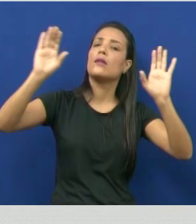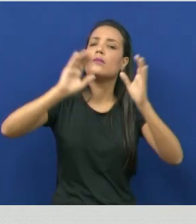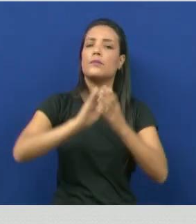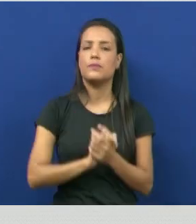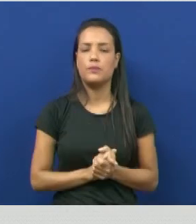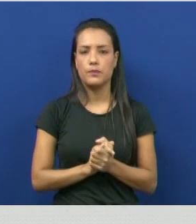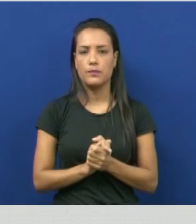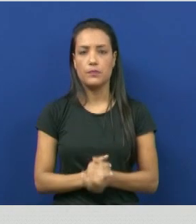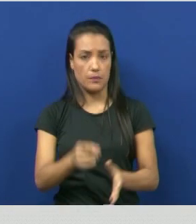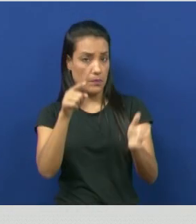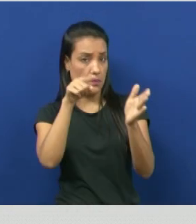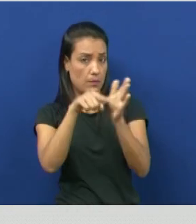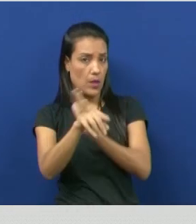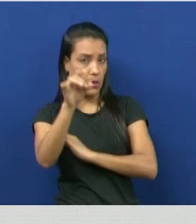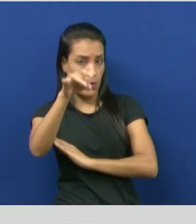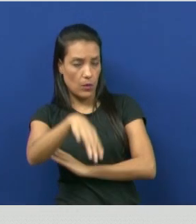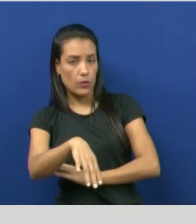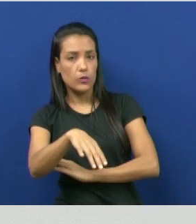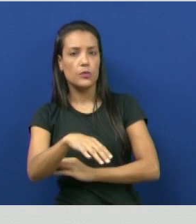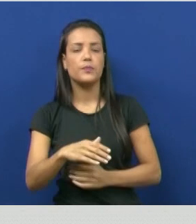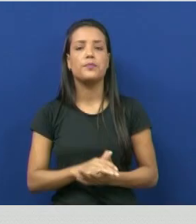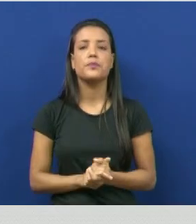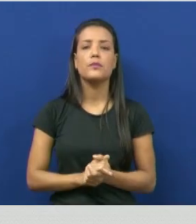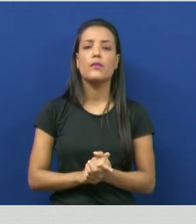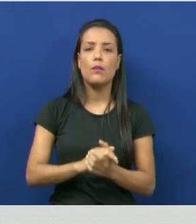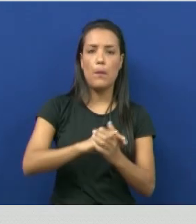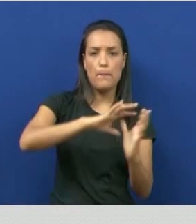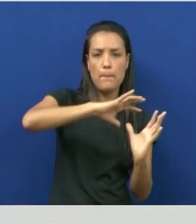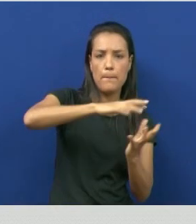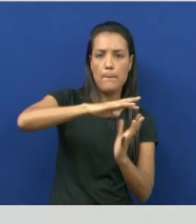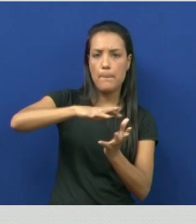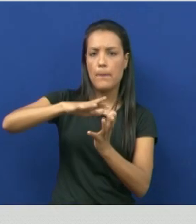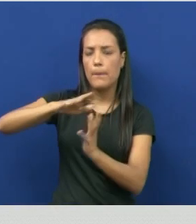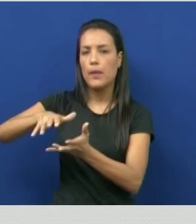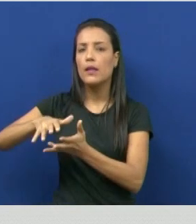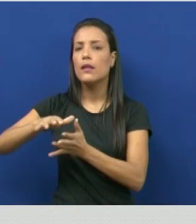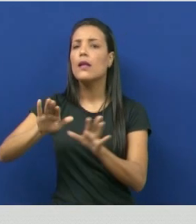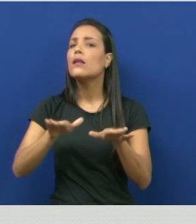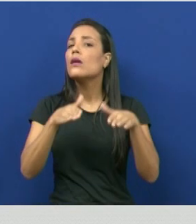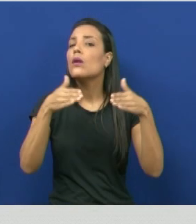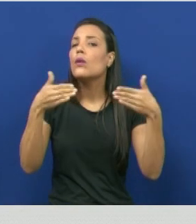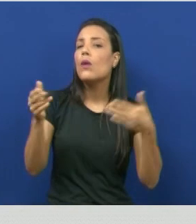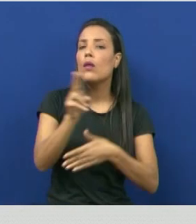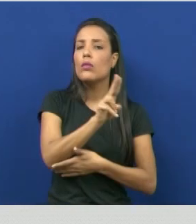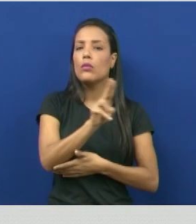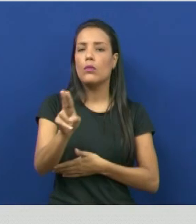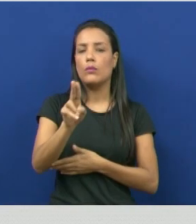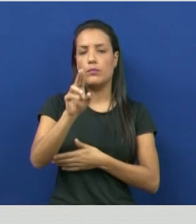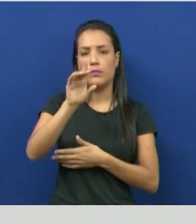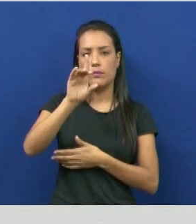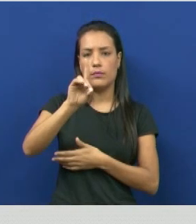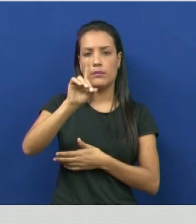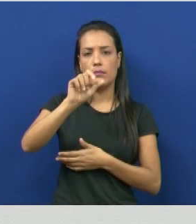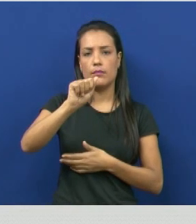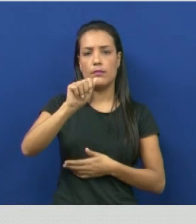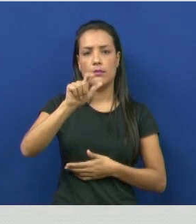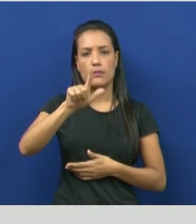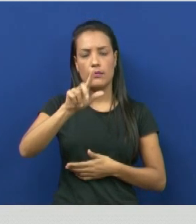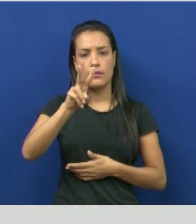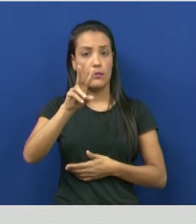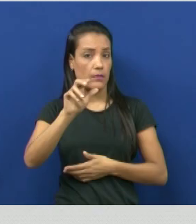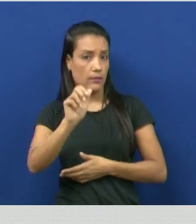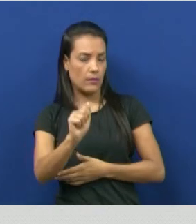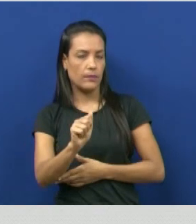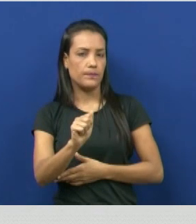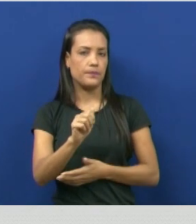fala o seguinte: qual planeta é conhecido como estrela d'alva? O planeta que recebe esse nome é o planeta Vênus, que,